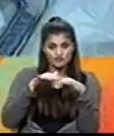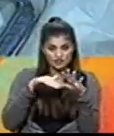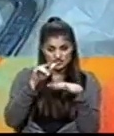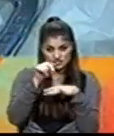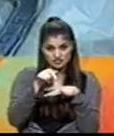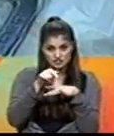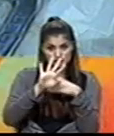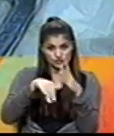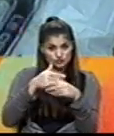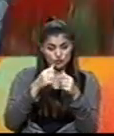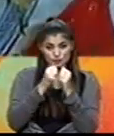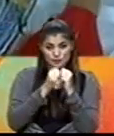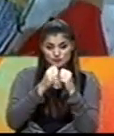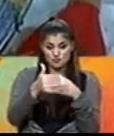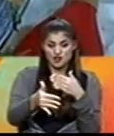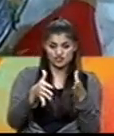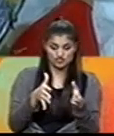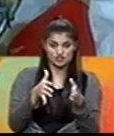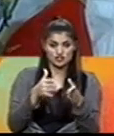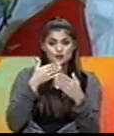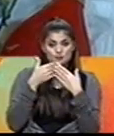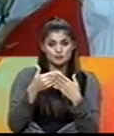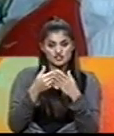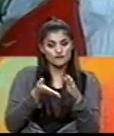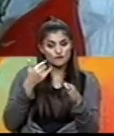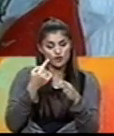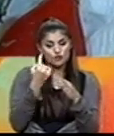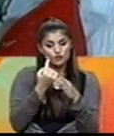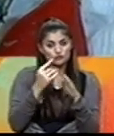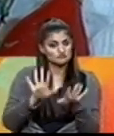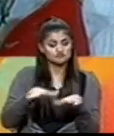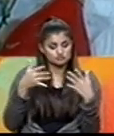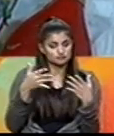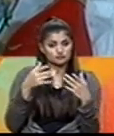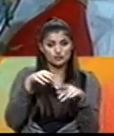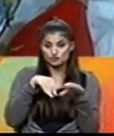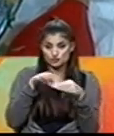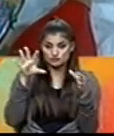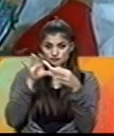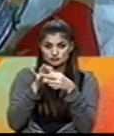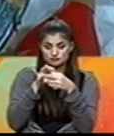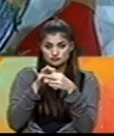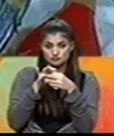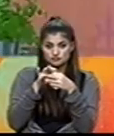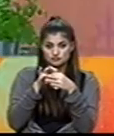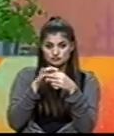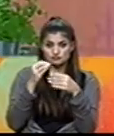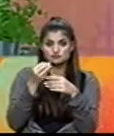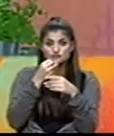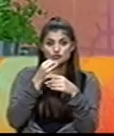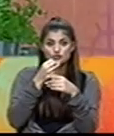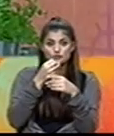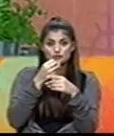Misture cuidadosamente os papéis numa caixa, peça-lhes que os retirem um a um ao acaso. O jogo consiste em associar o manjar à pessoa certa.